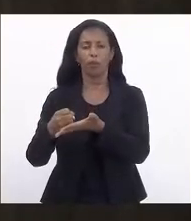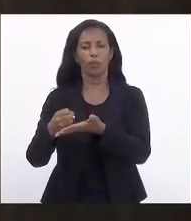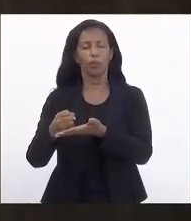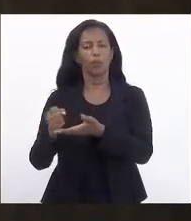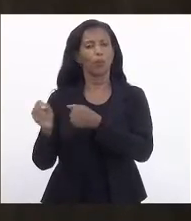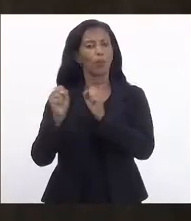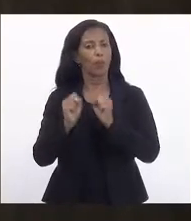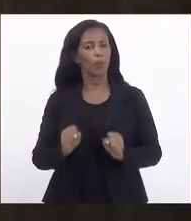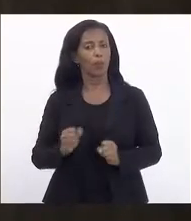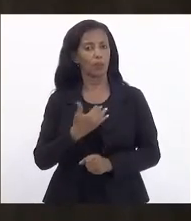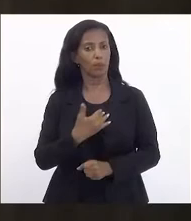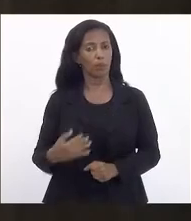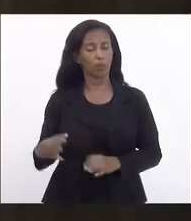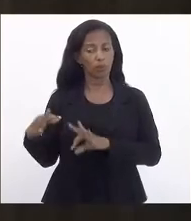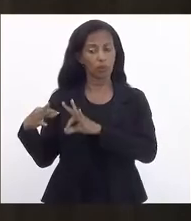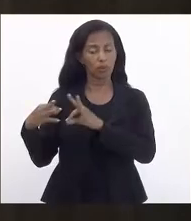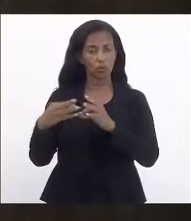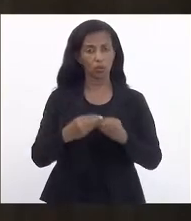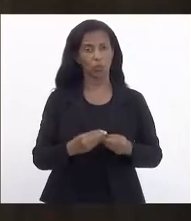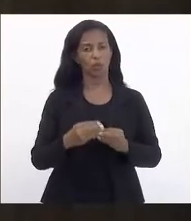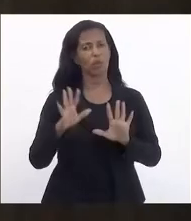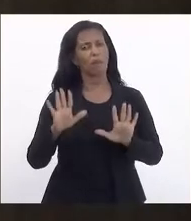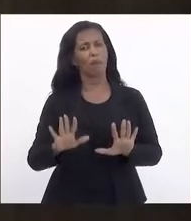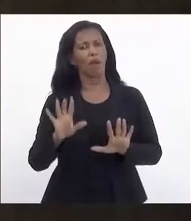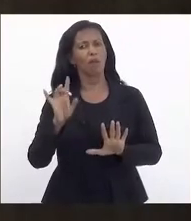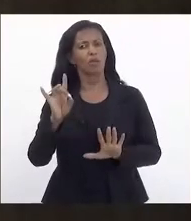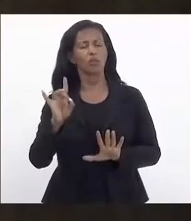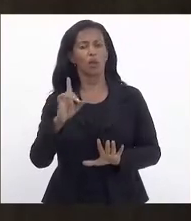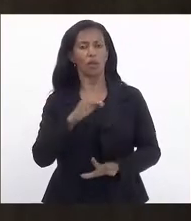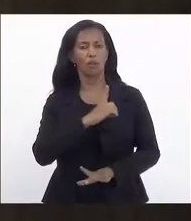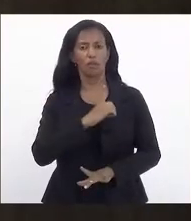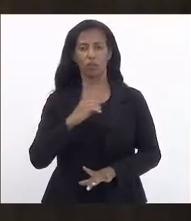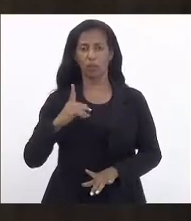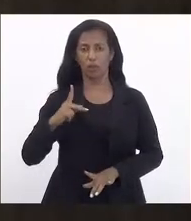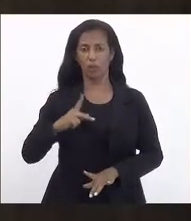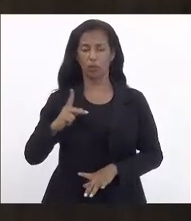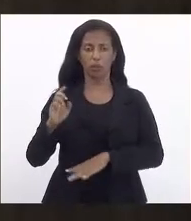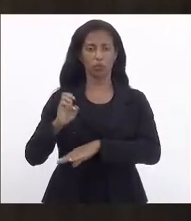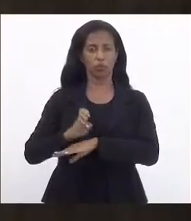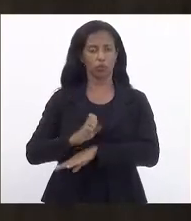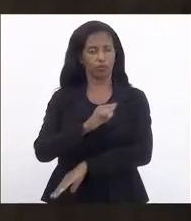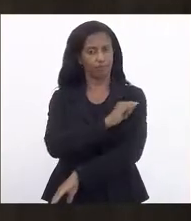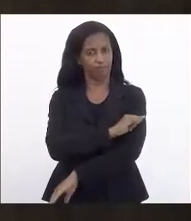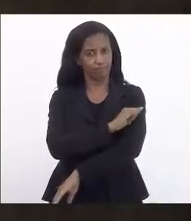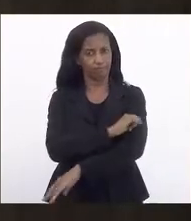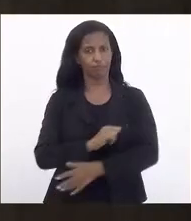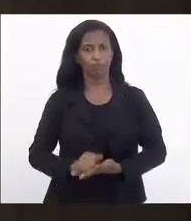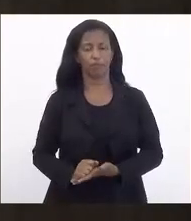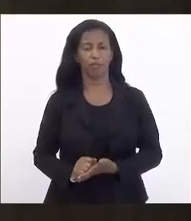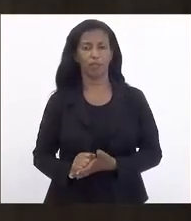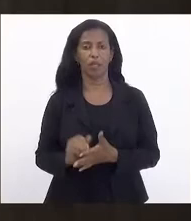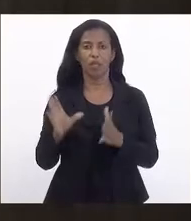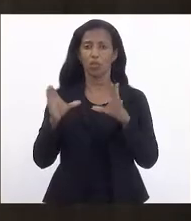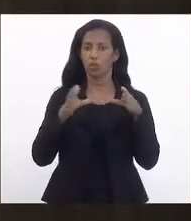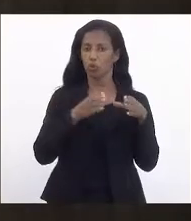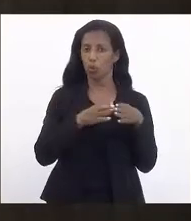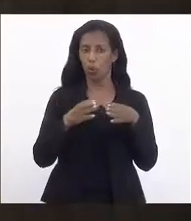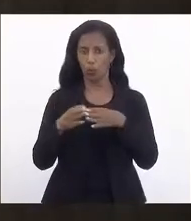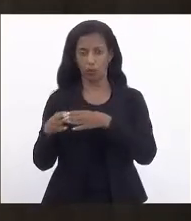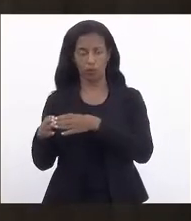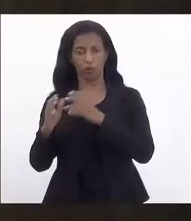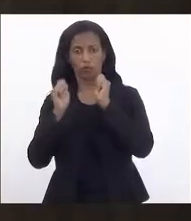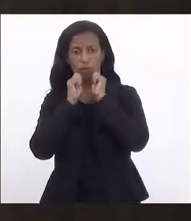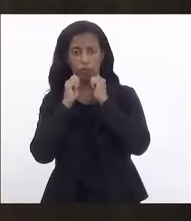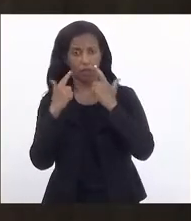em todas elas mas apenas a defessoria pública do estado do Rio de Janeiro e as comissões da Assembleia